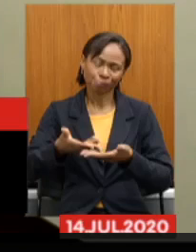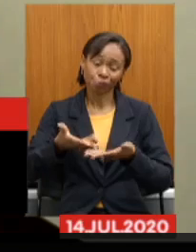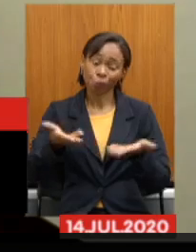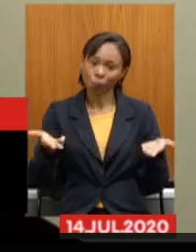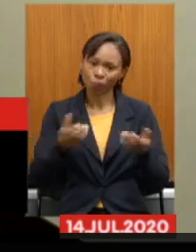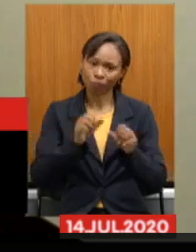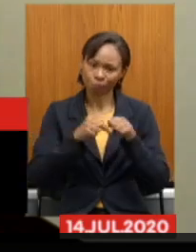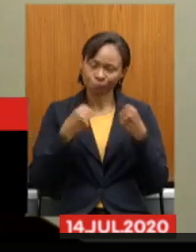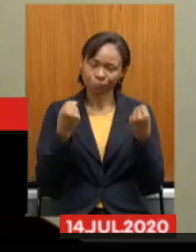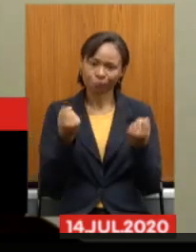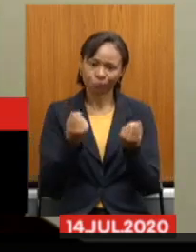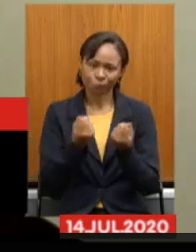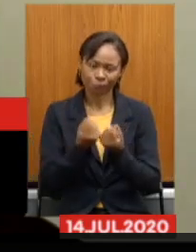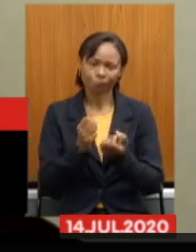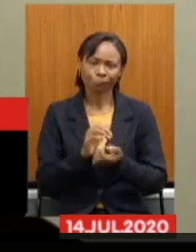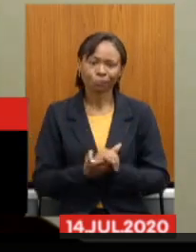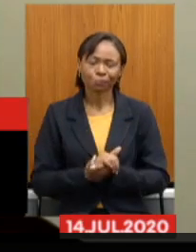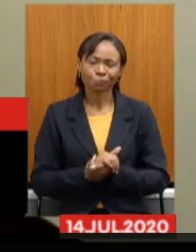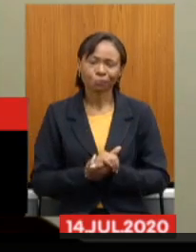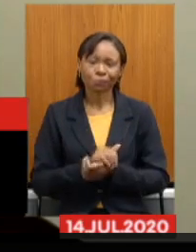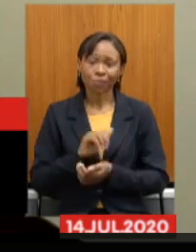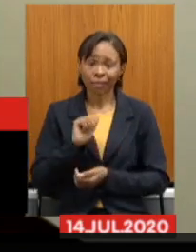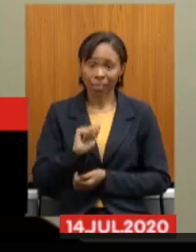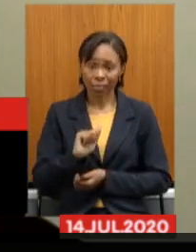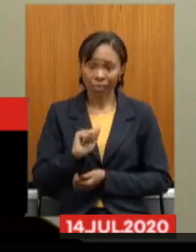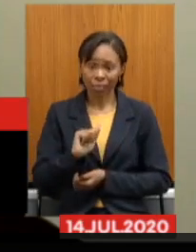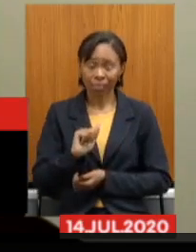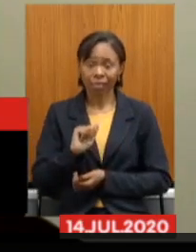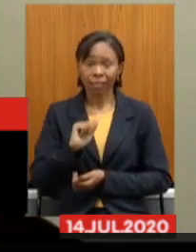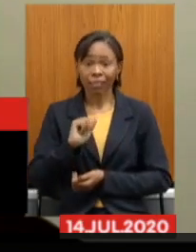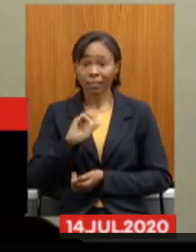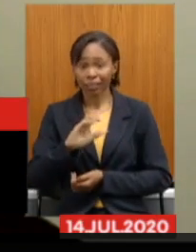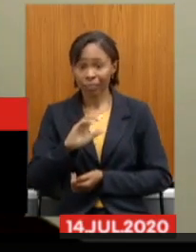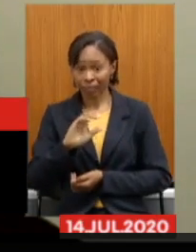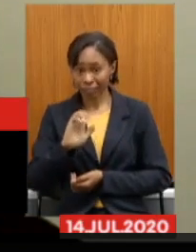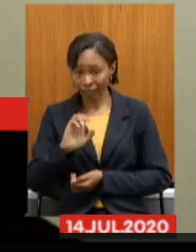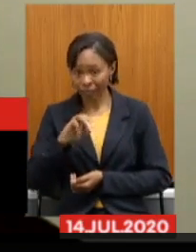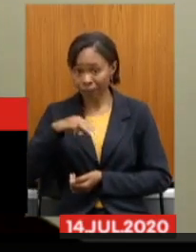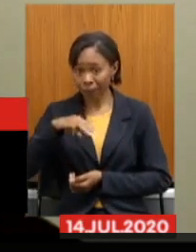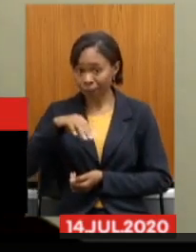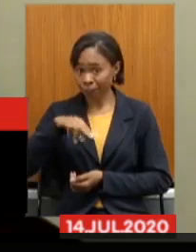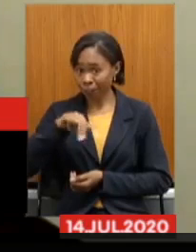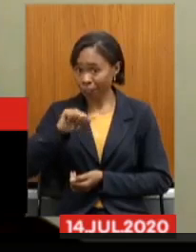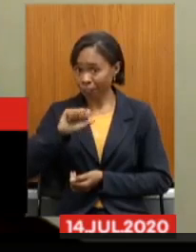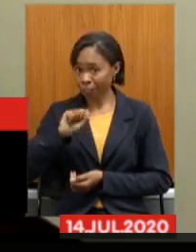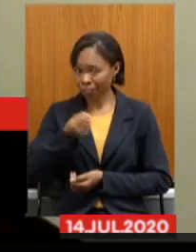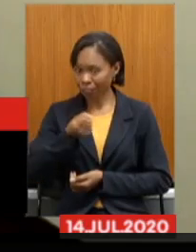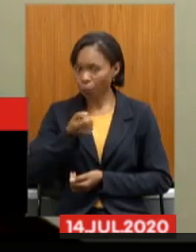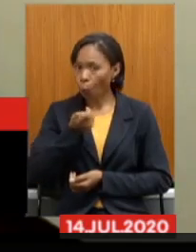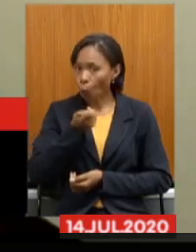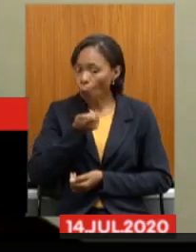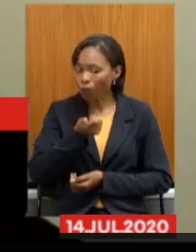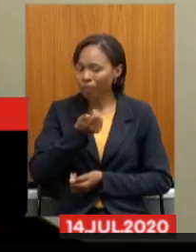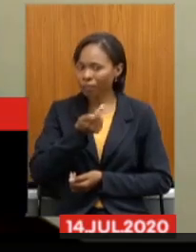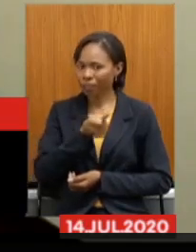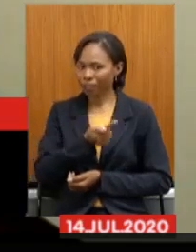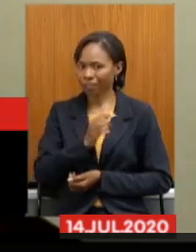seminário. A Aceminas, entidade prestes a completar 70